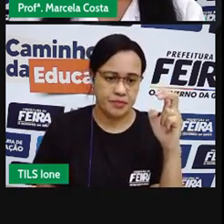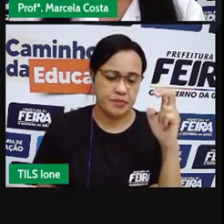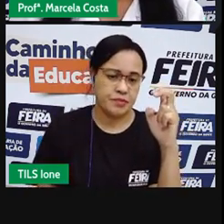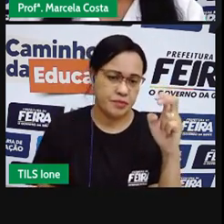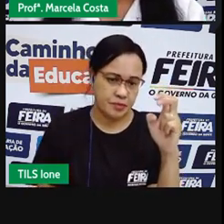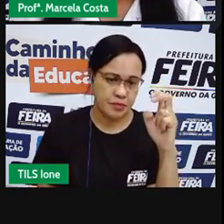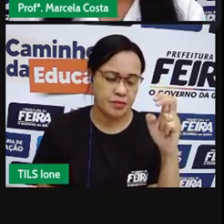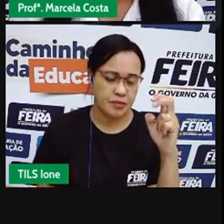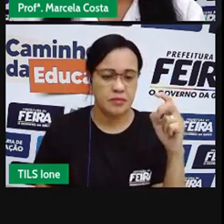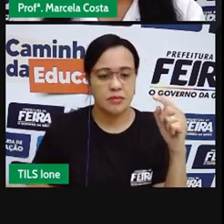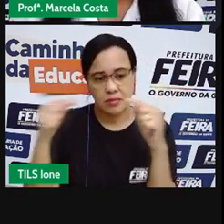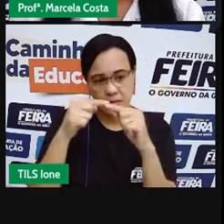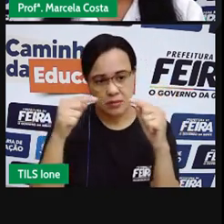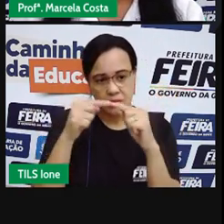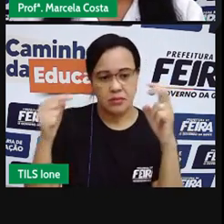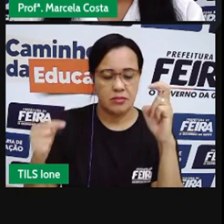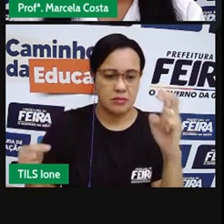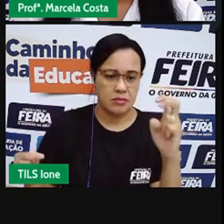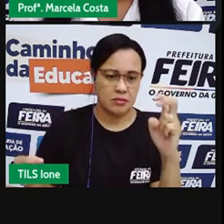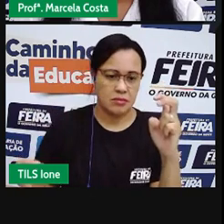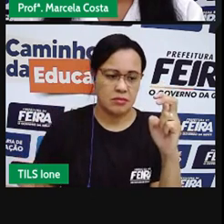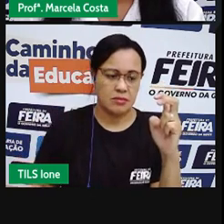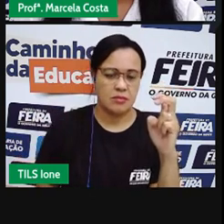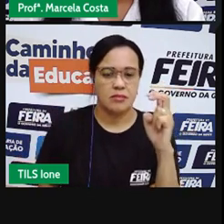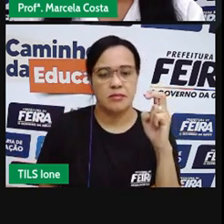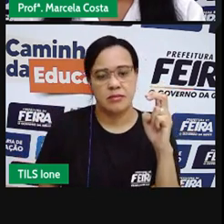numeral 5.